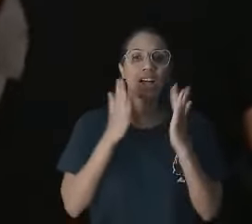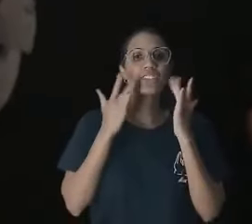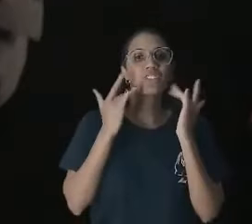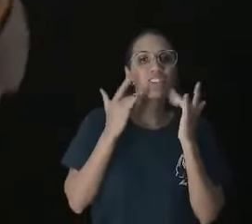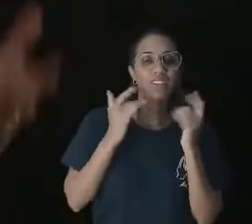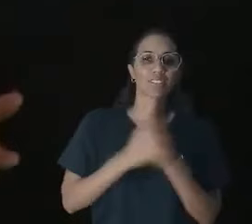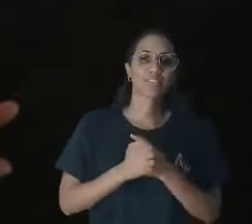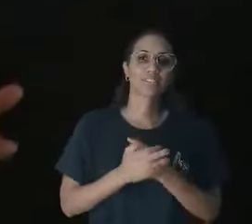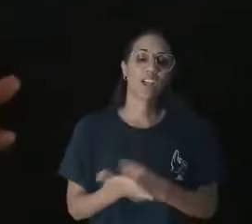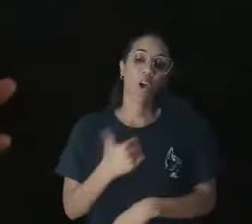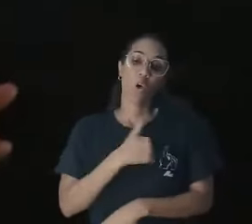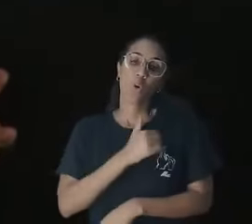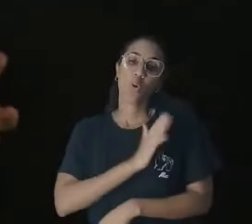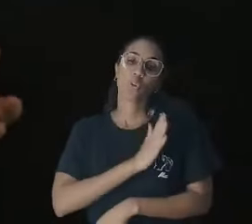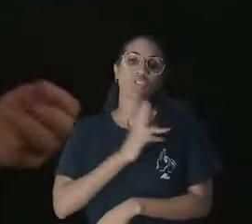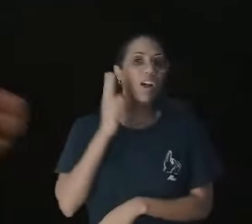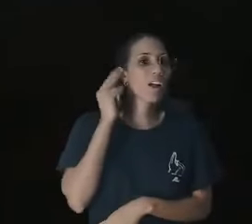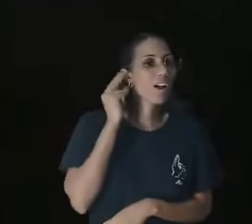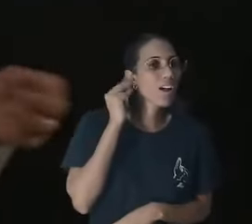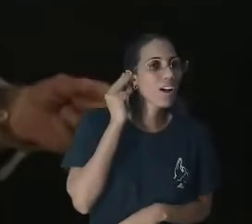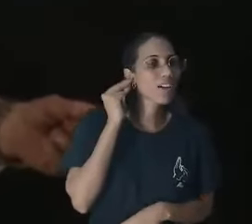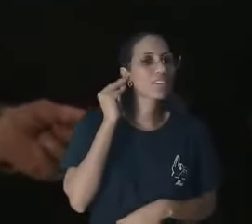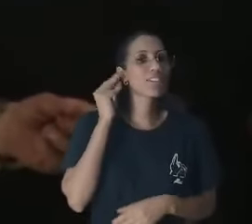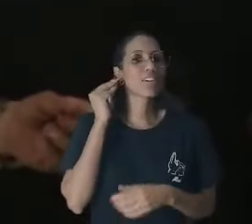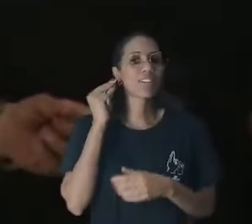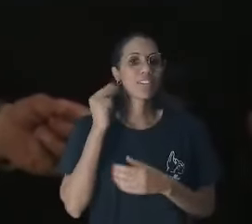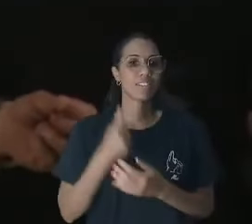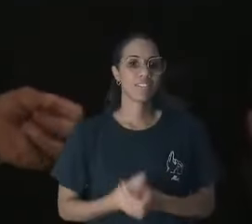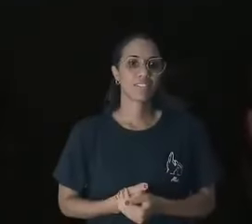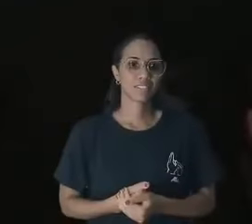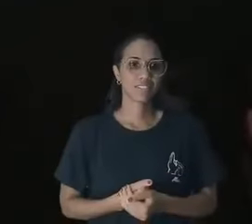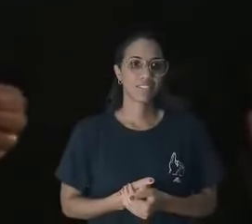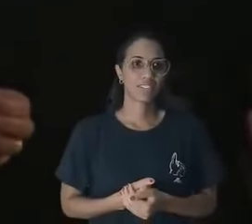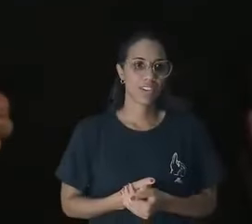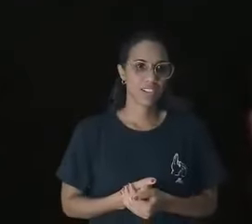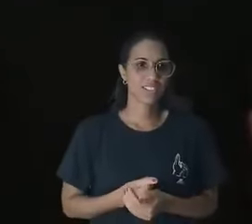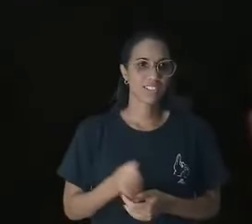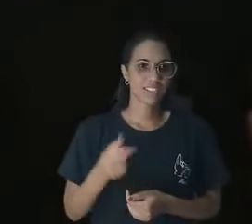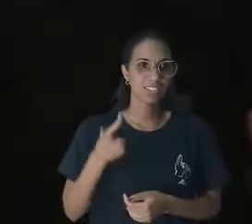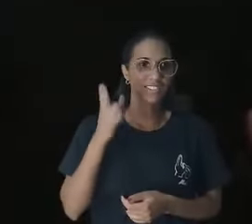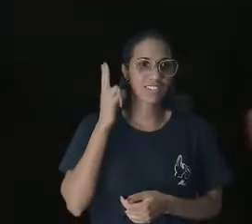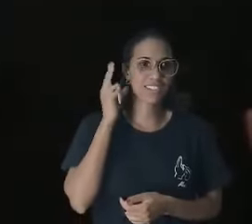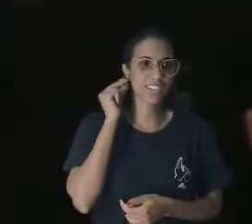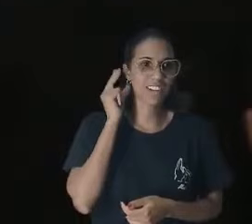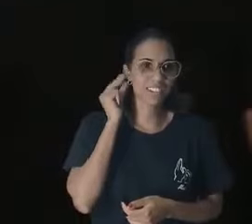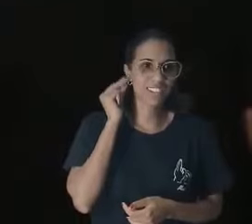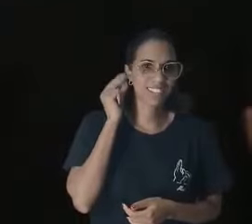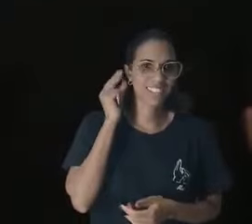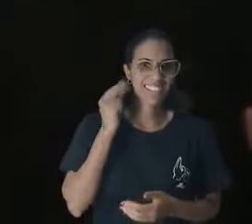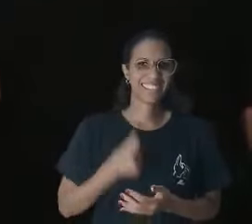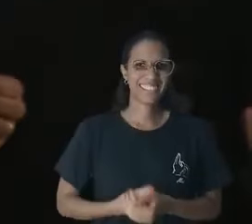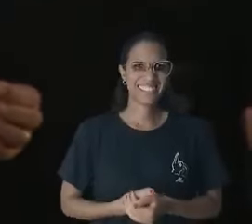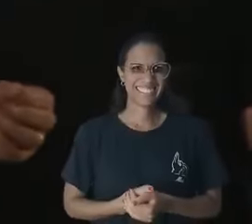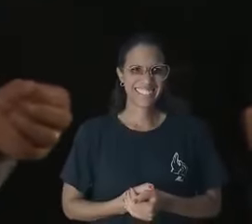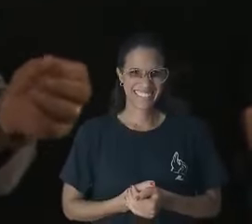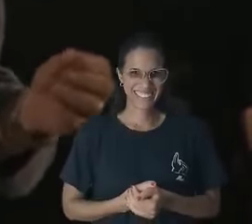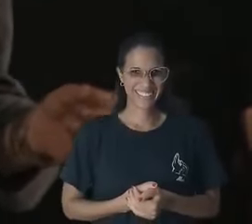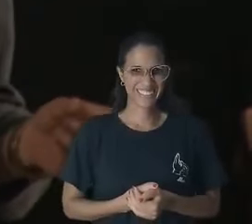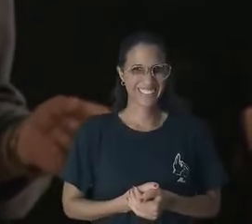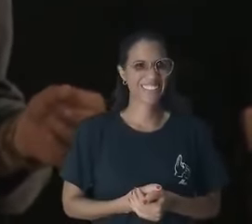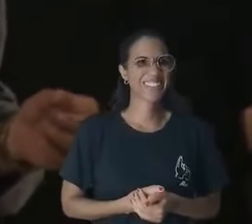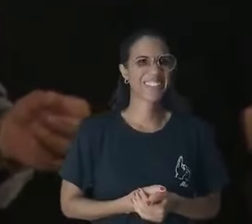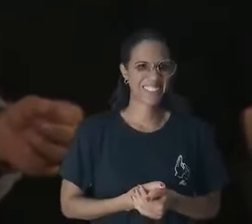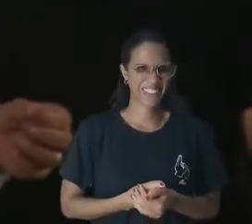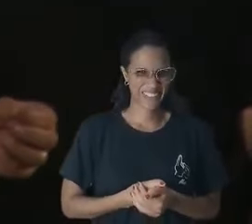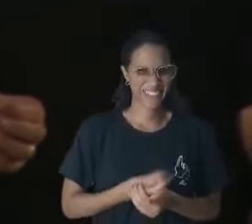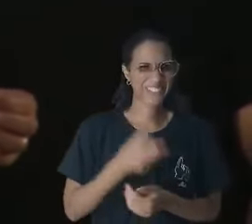no coração da Cláudia, como escritora e diretora, do seu esposo, o